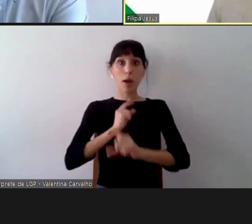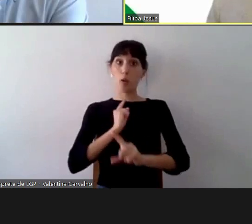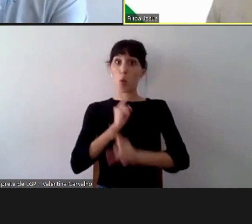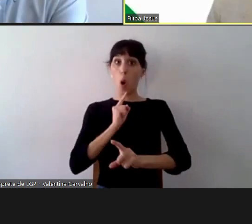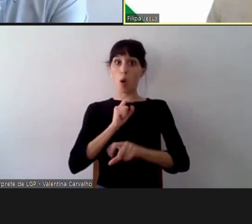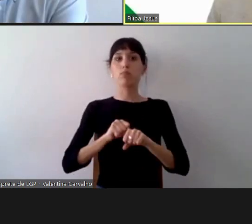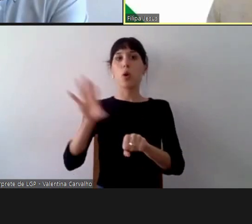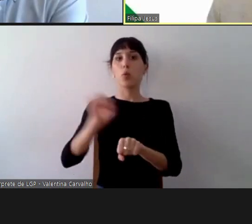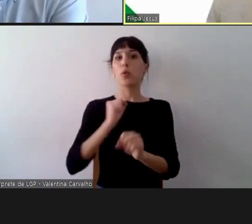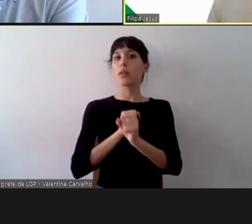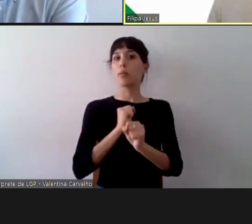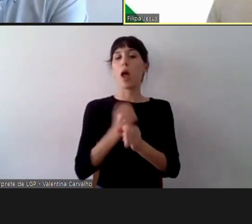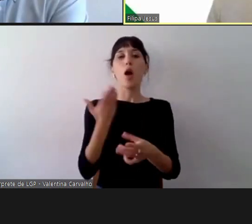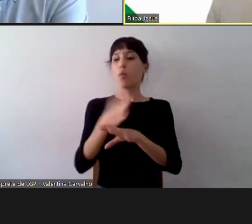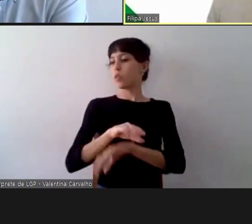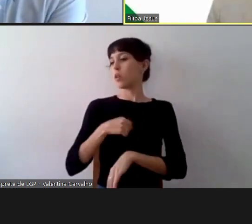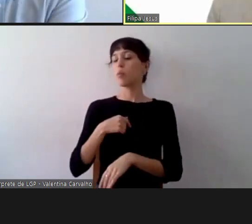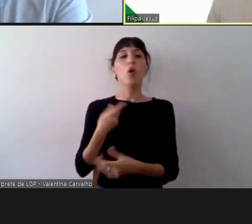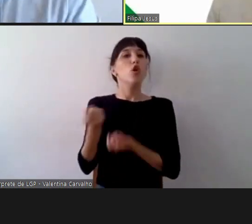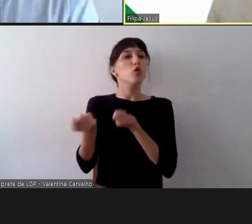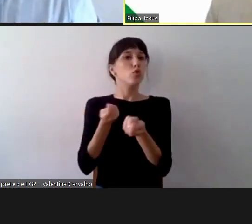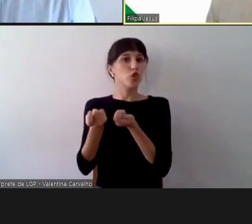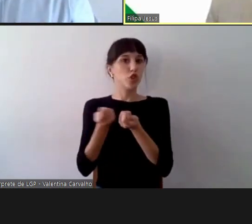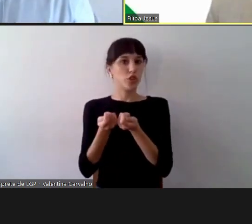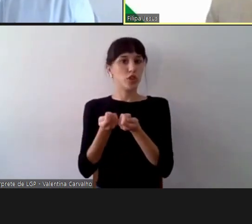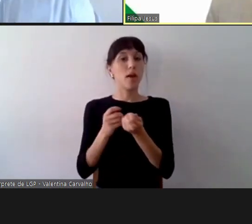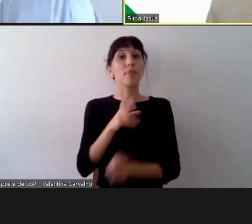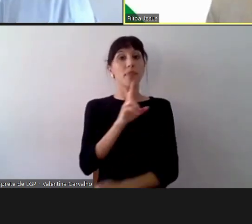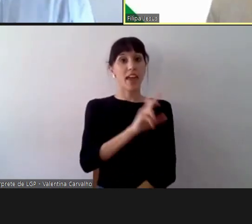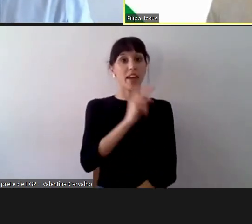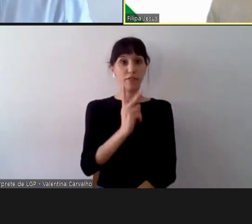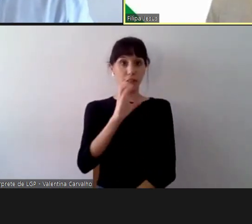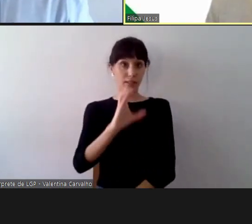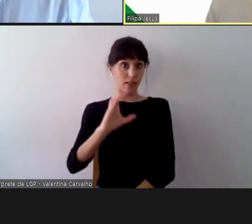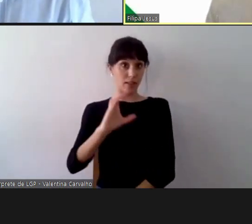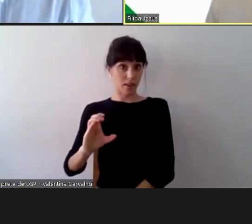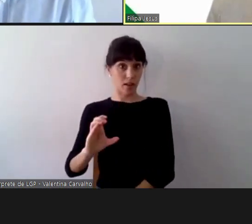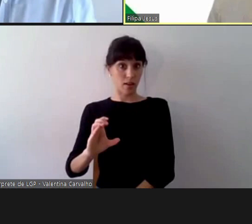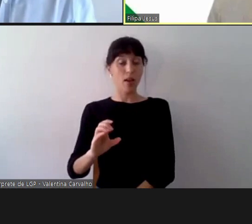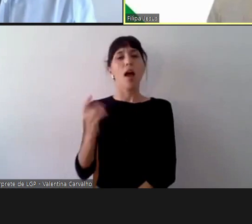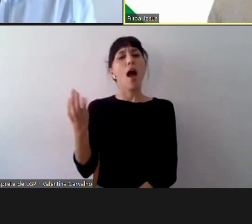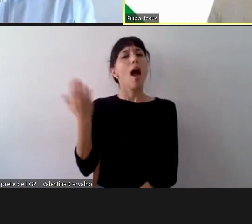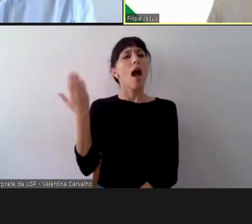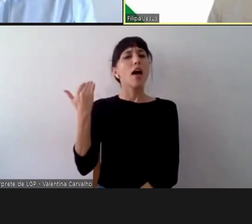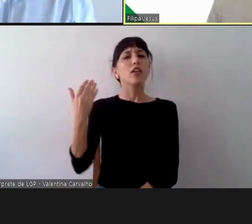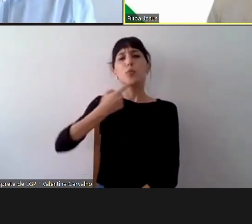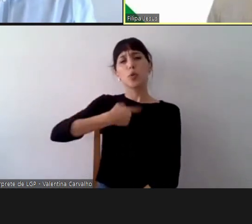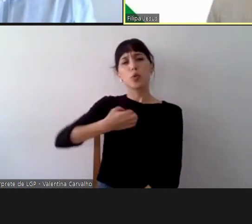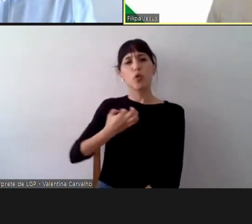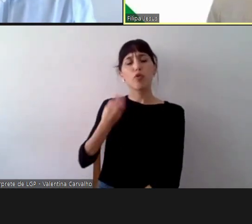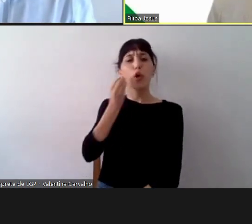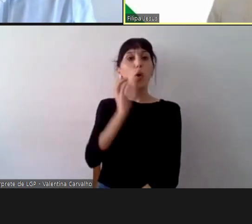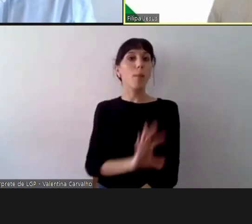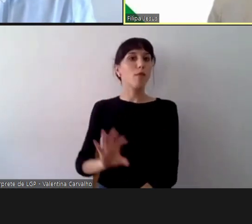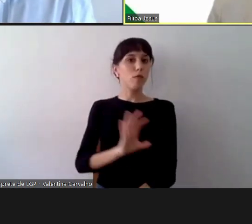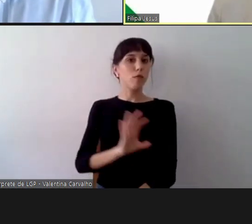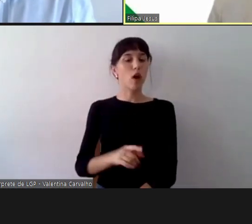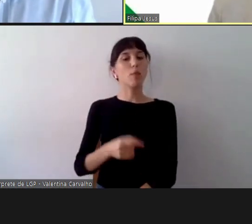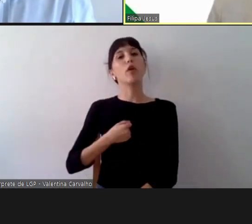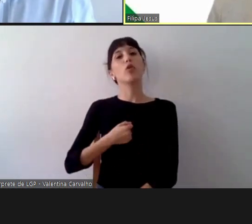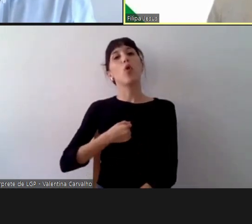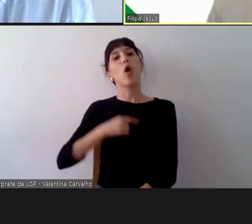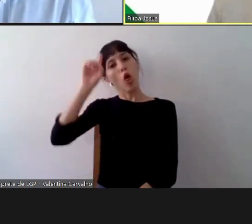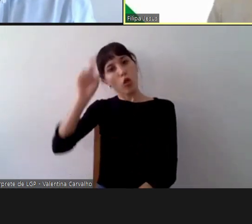de logística. Os processos de RBCC, e penso que há uma questão colocada há pouco, tinha a ver com estes processos de reconhecimento,